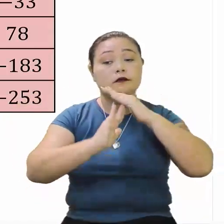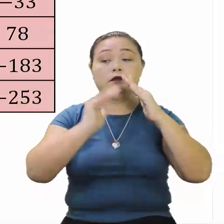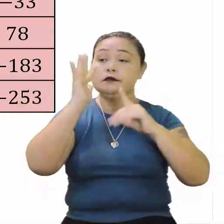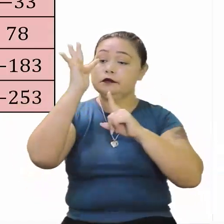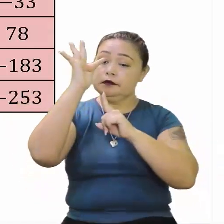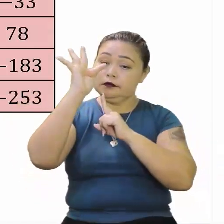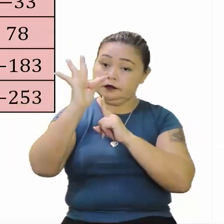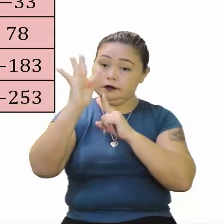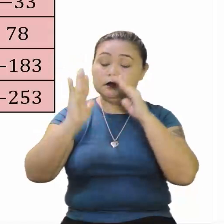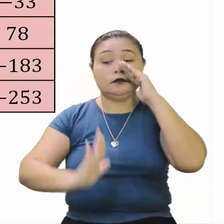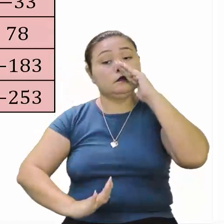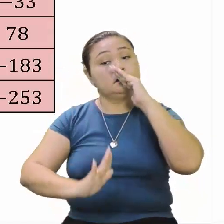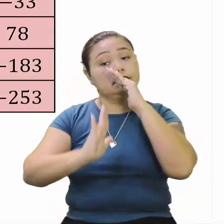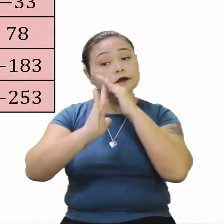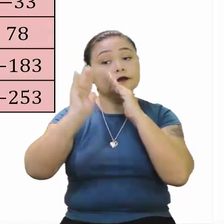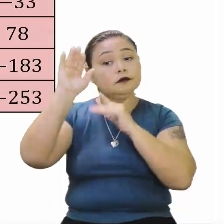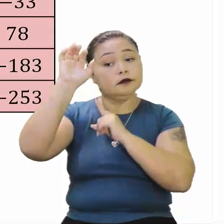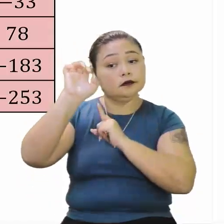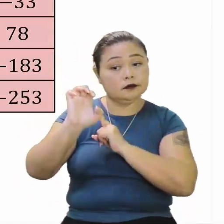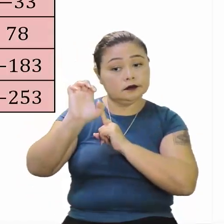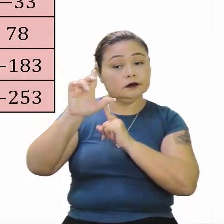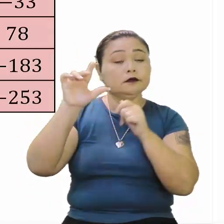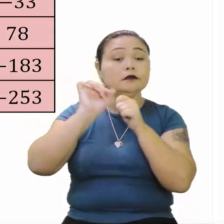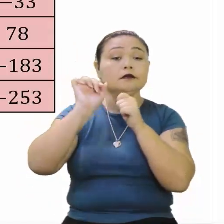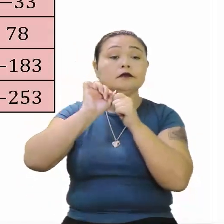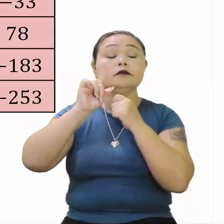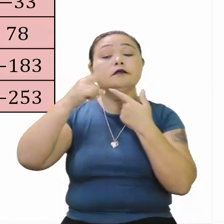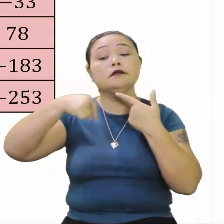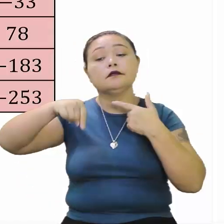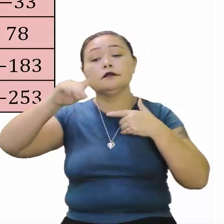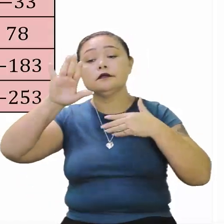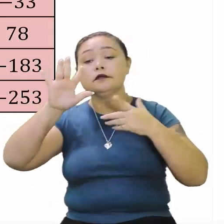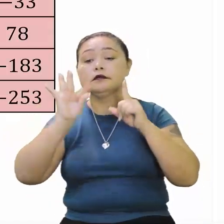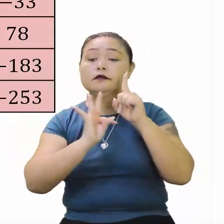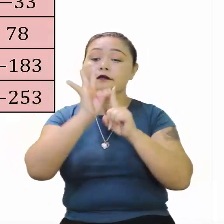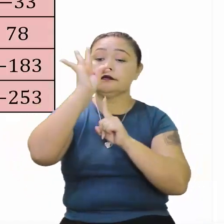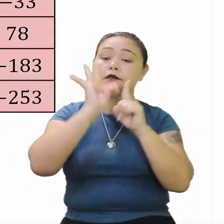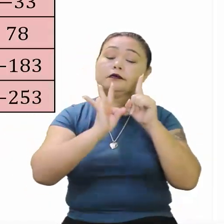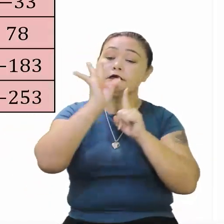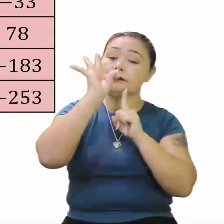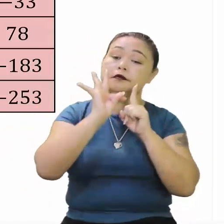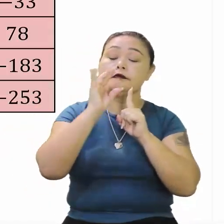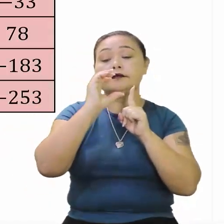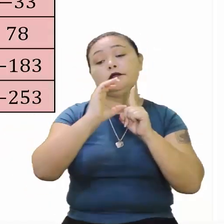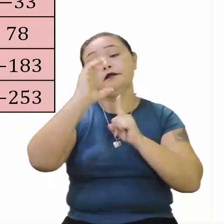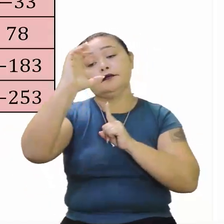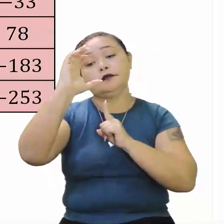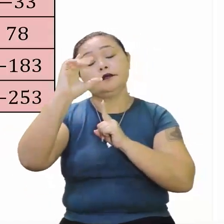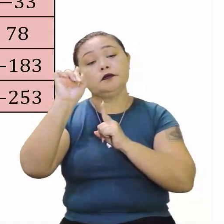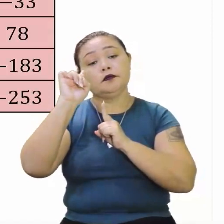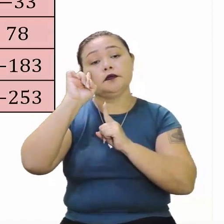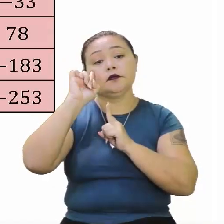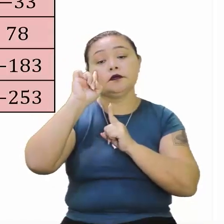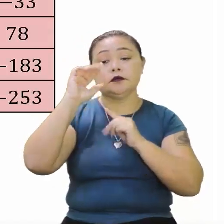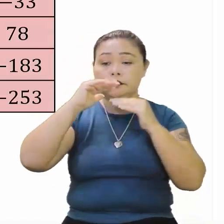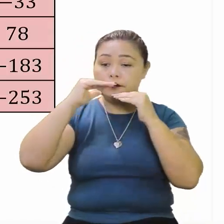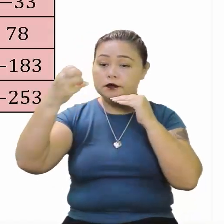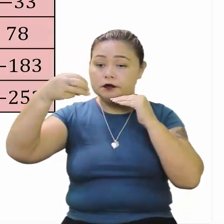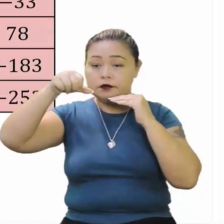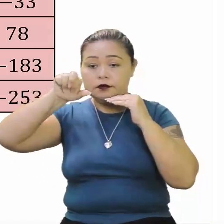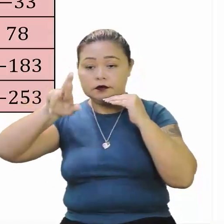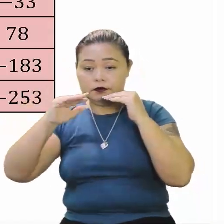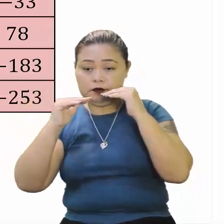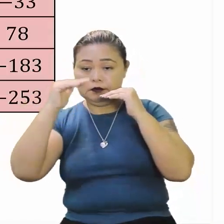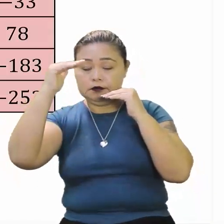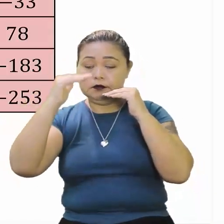de algumas substâncias, isso nas temperaturas de graus Celsius e ao nível do mar, onde a